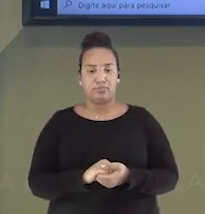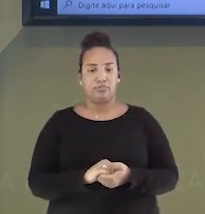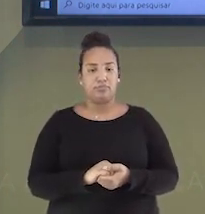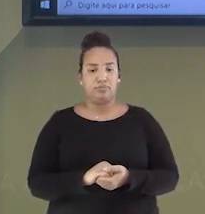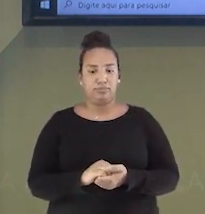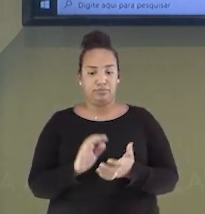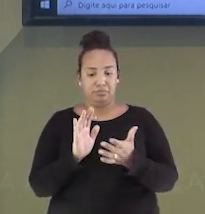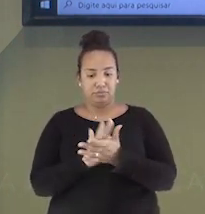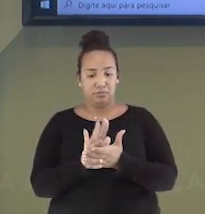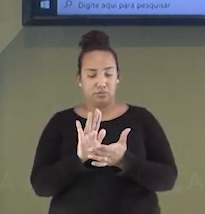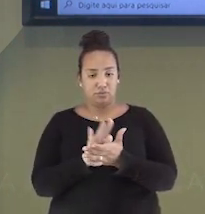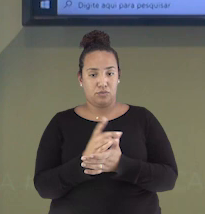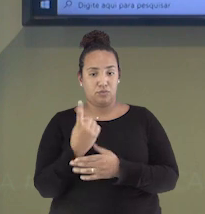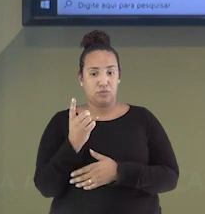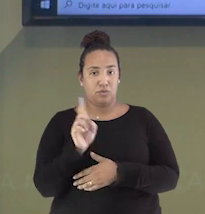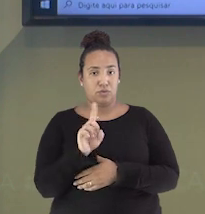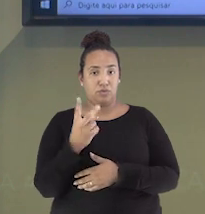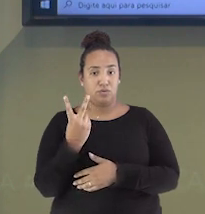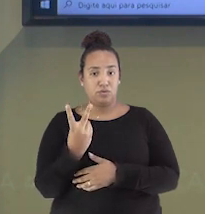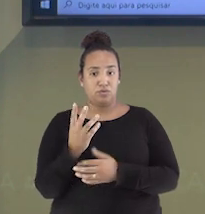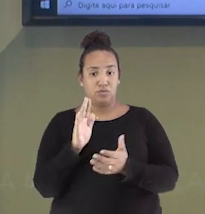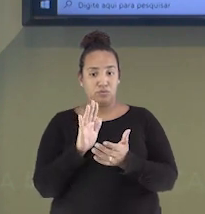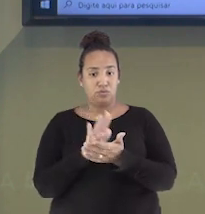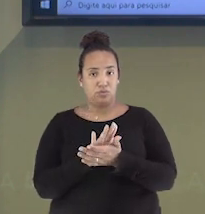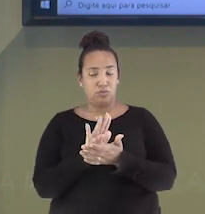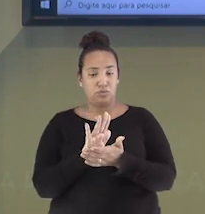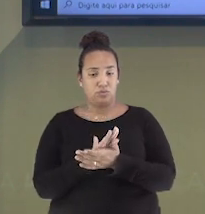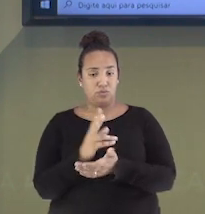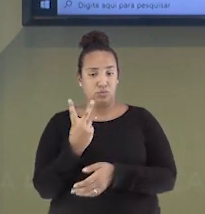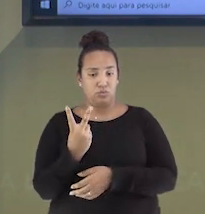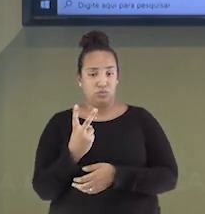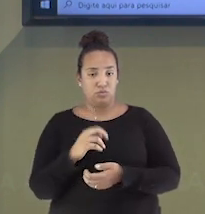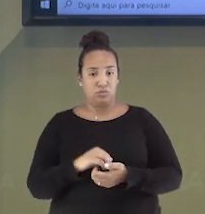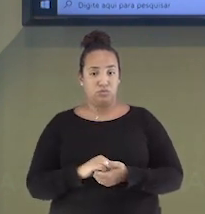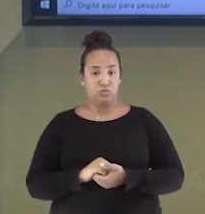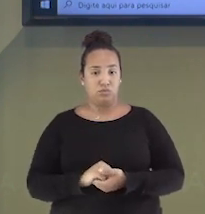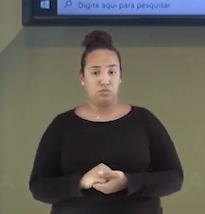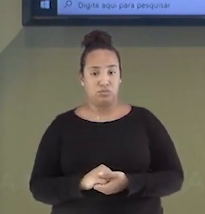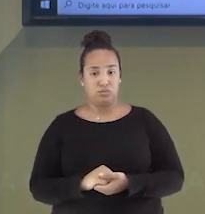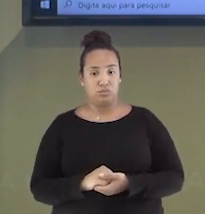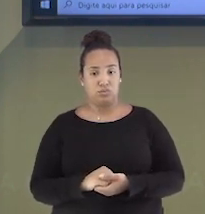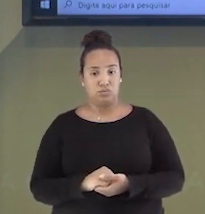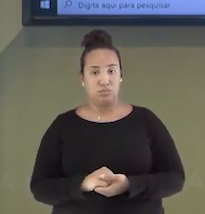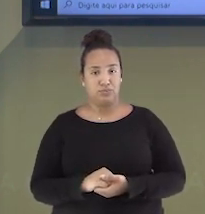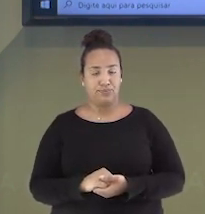ao invés de uma Palma cada batida Vamos bater duas Palmas